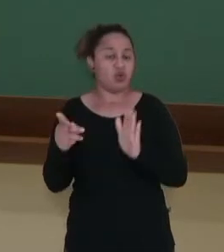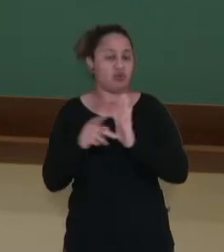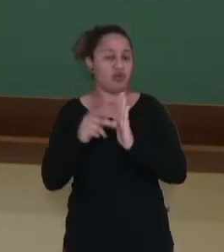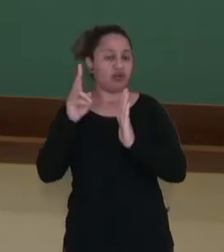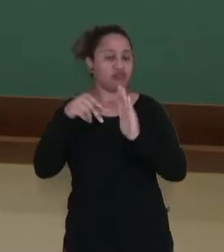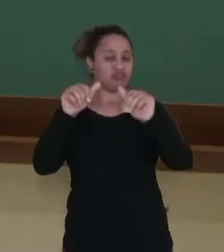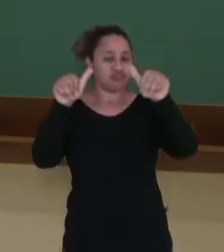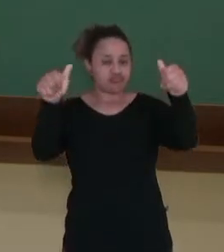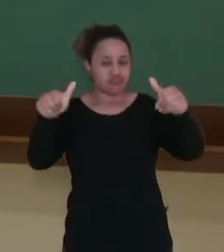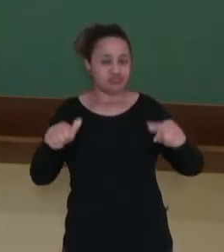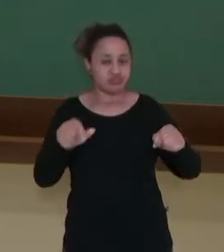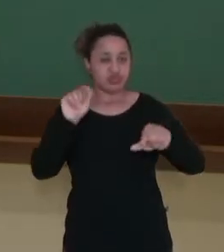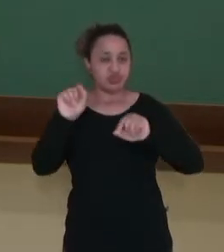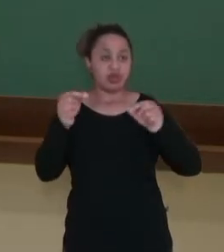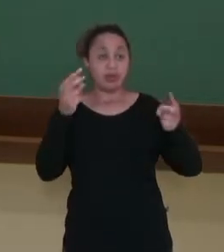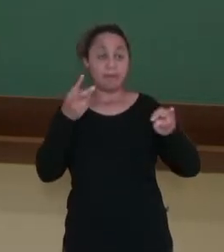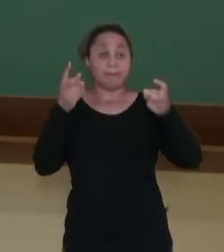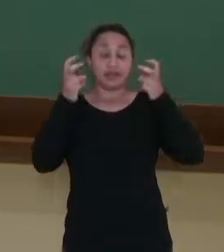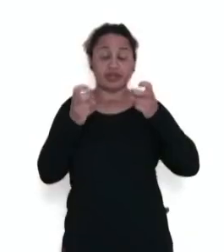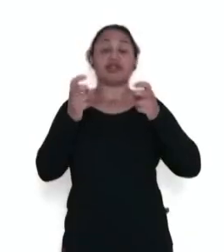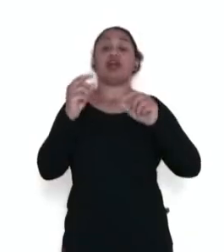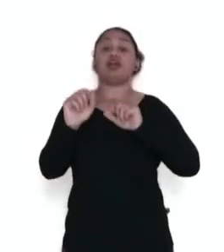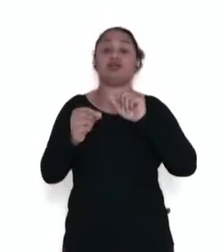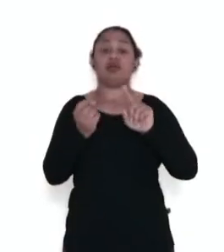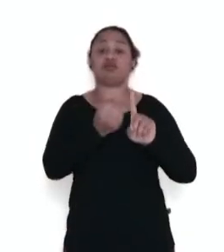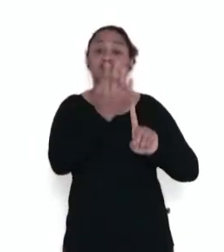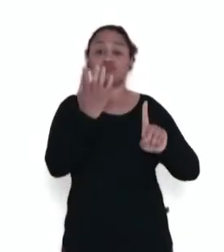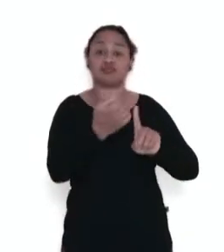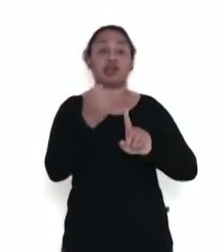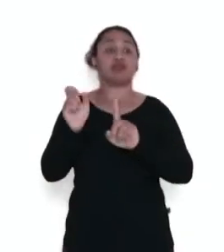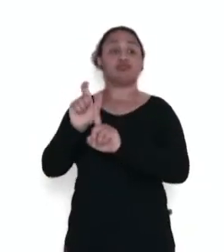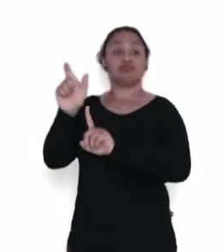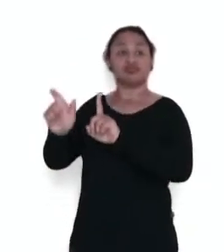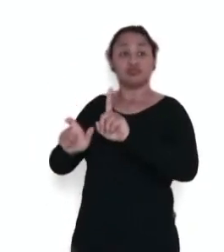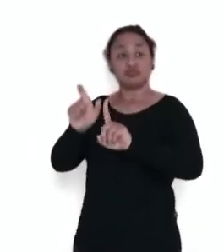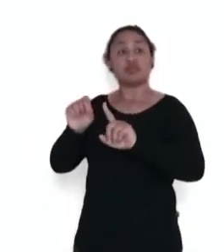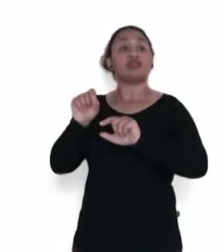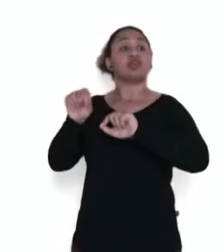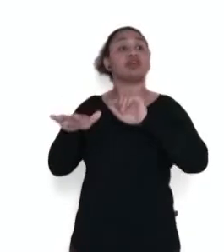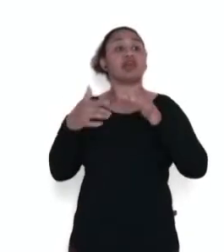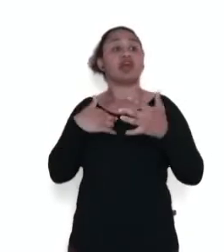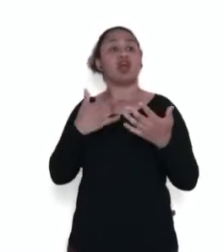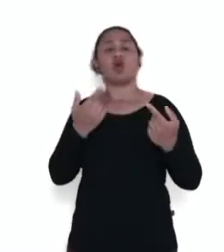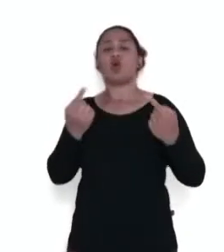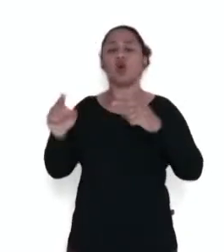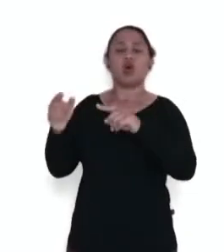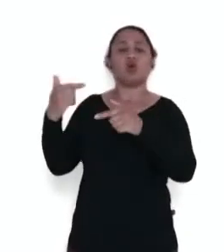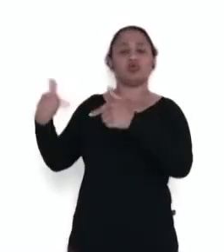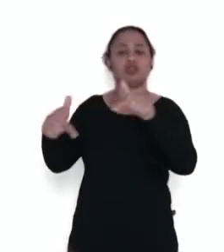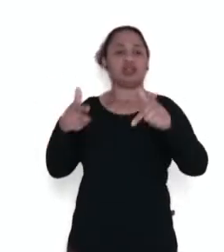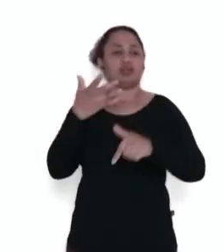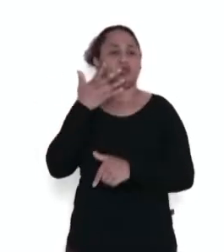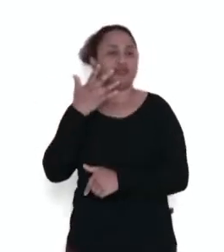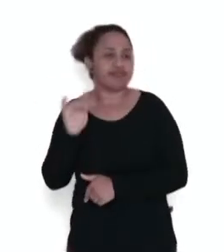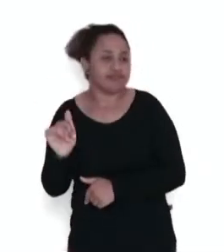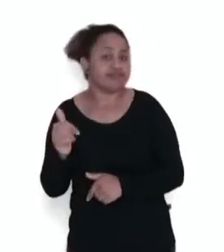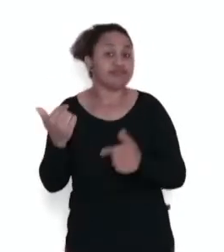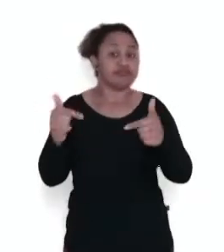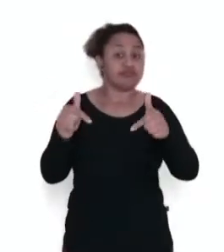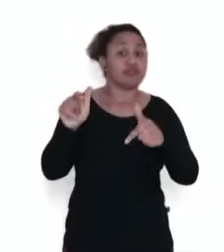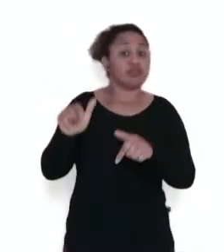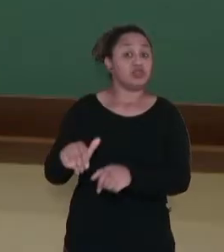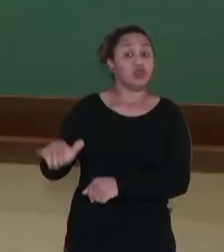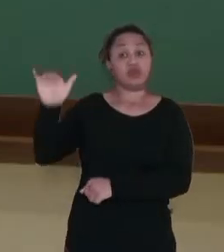desse cartaz. Observe a linguagem verbal e não verbal. Vamos combater o trabalho infantil. Trabalho é para